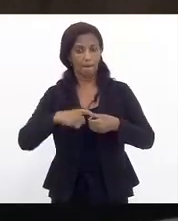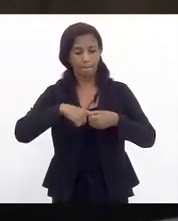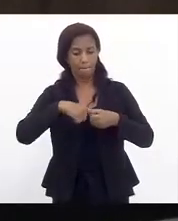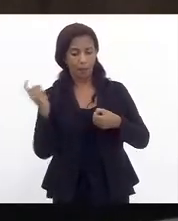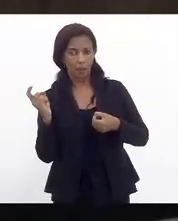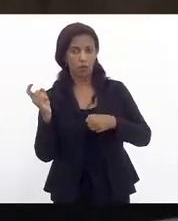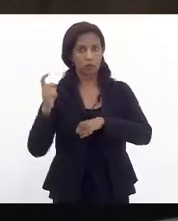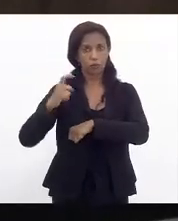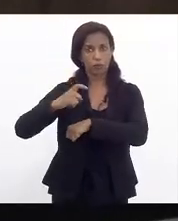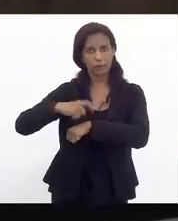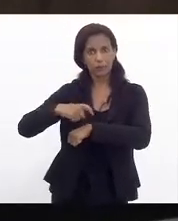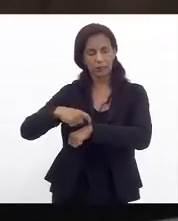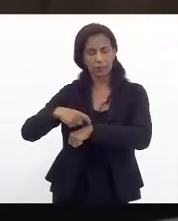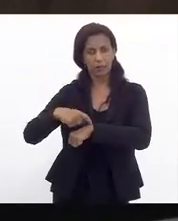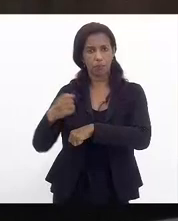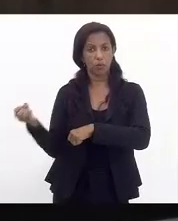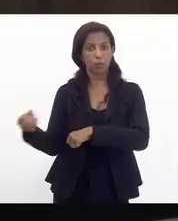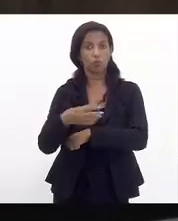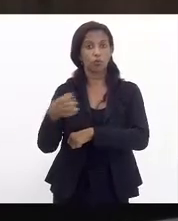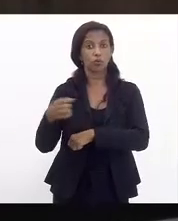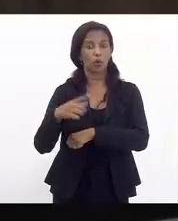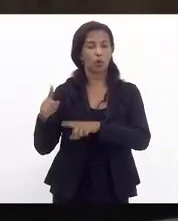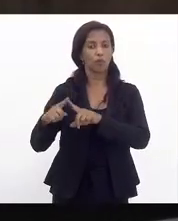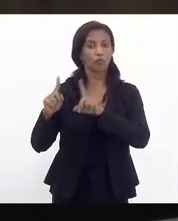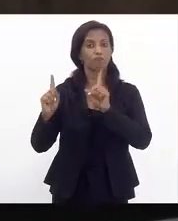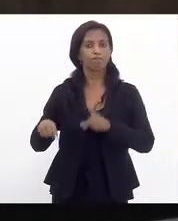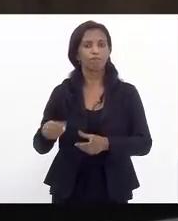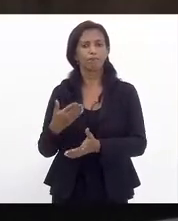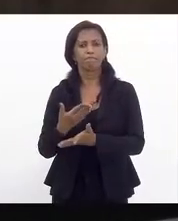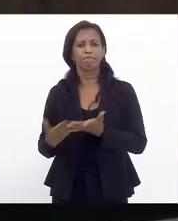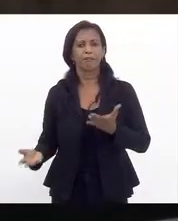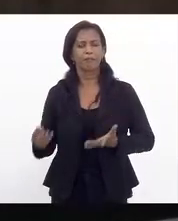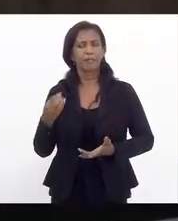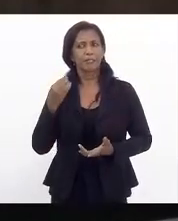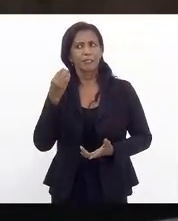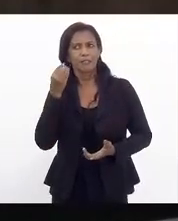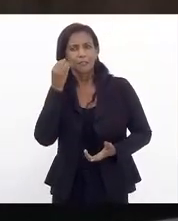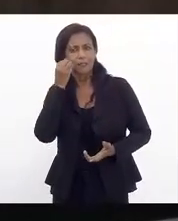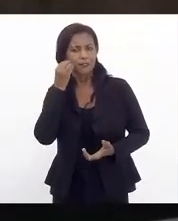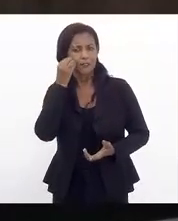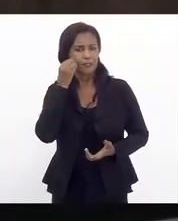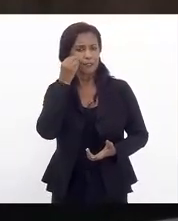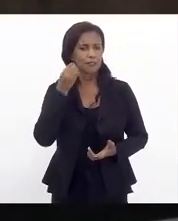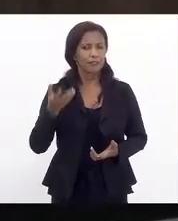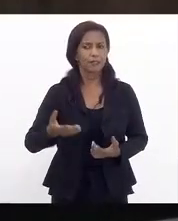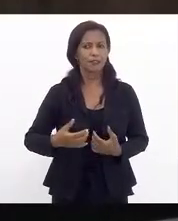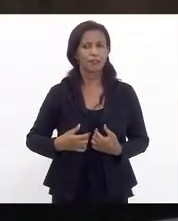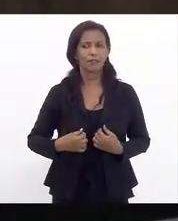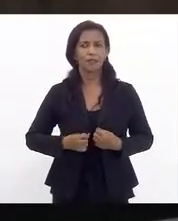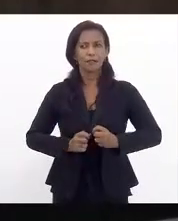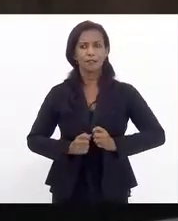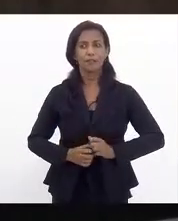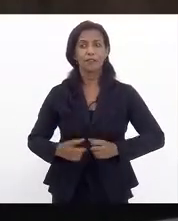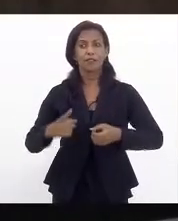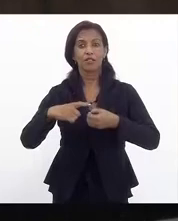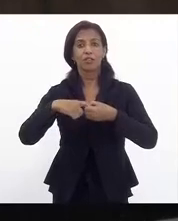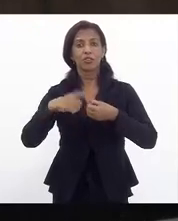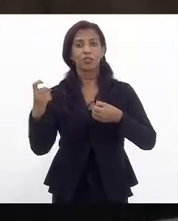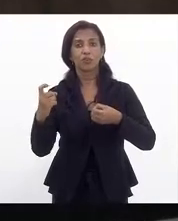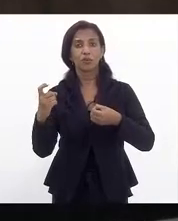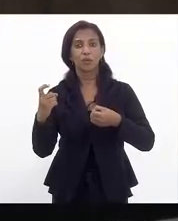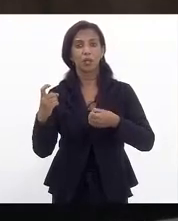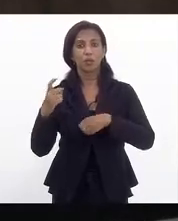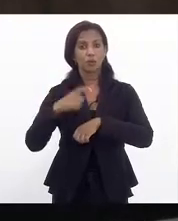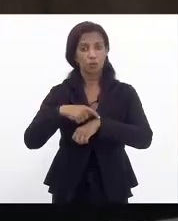pinto e esse isso para os novos servidores pai perder a essência ali do chamado desvinculado do tempo